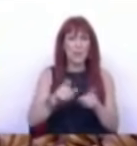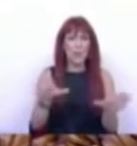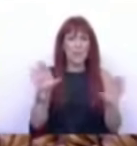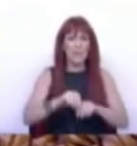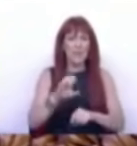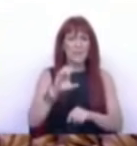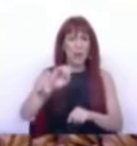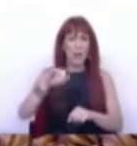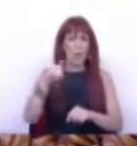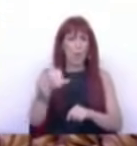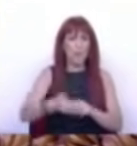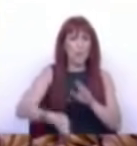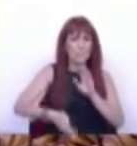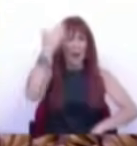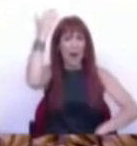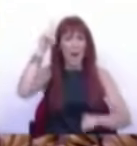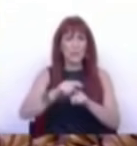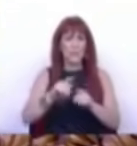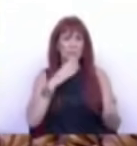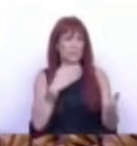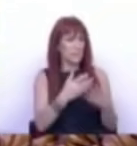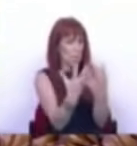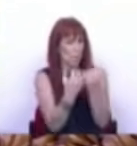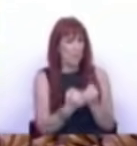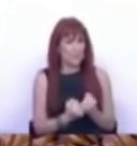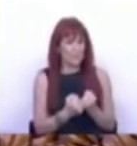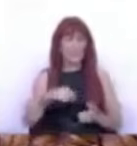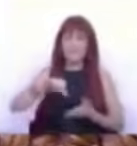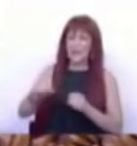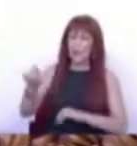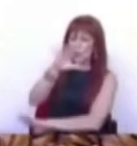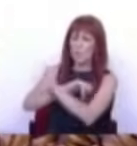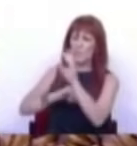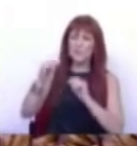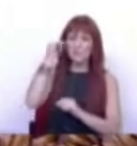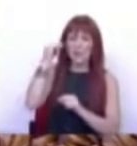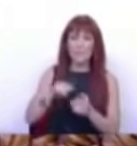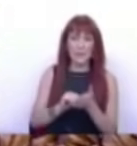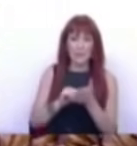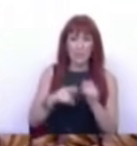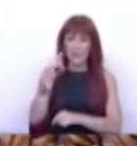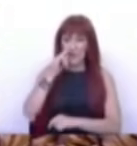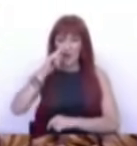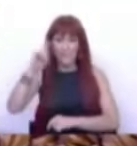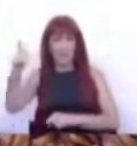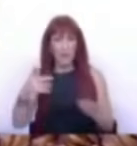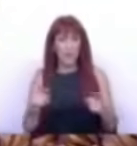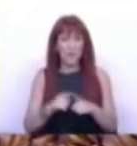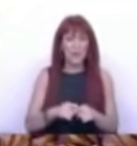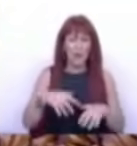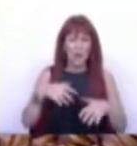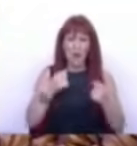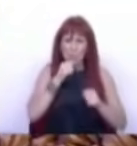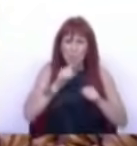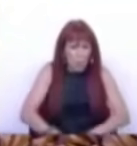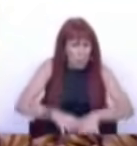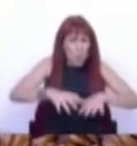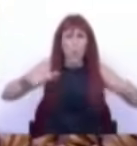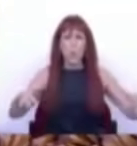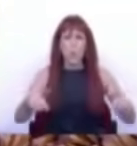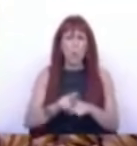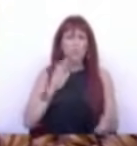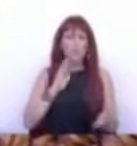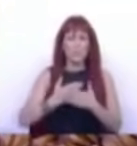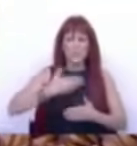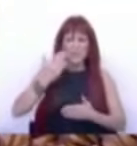dióxido de carbono do que aquele que absorve. No centro da Europa... Ah, tem muito que aprender, Renato, muito que aprender. As violentas cheias levaram nos